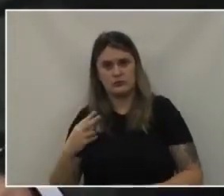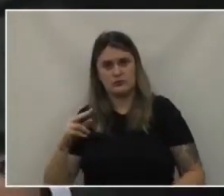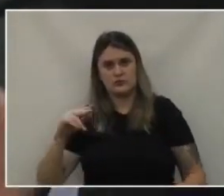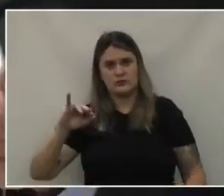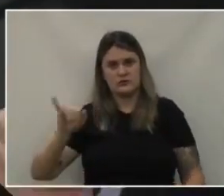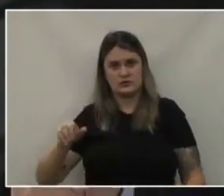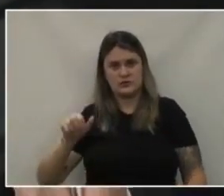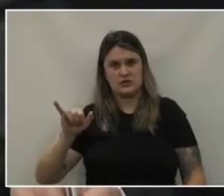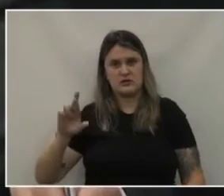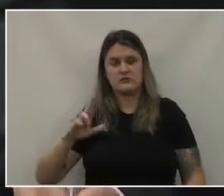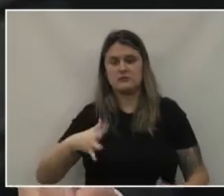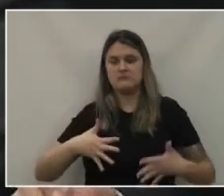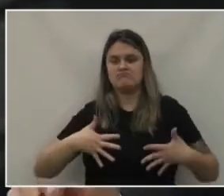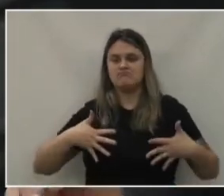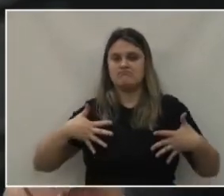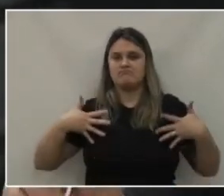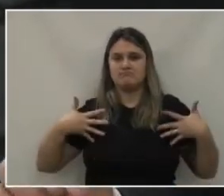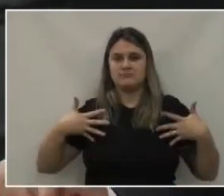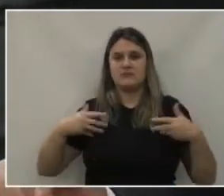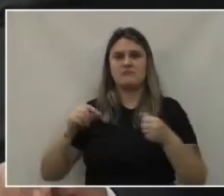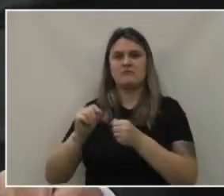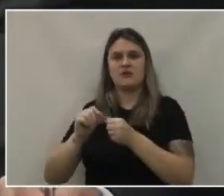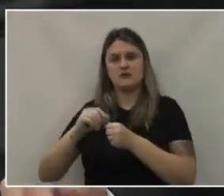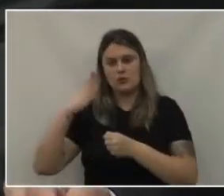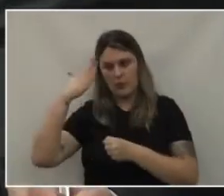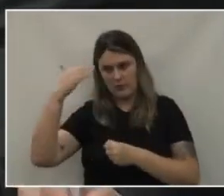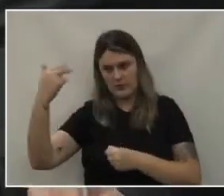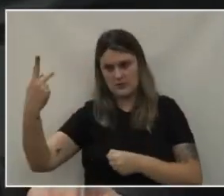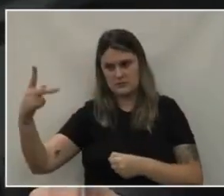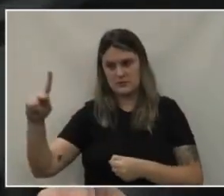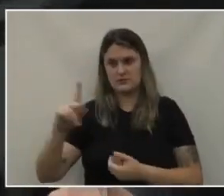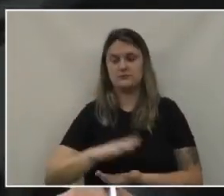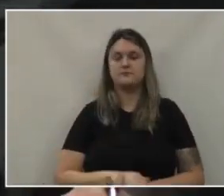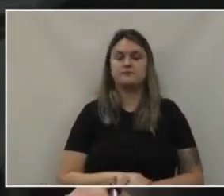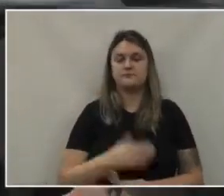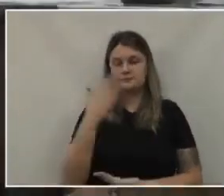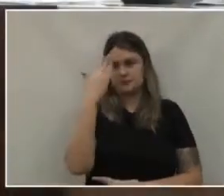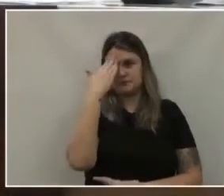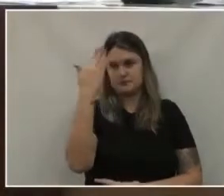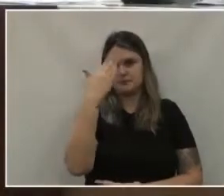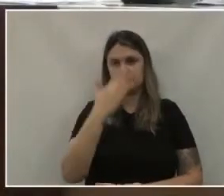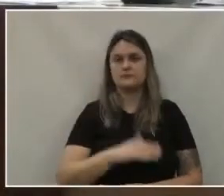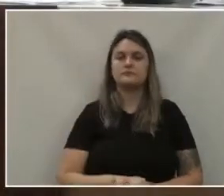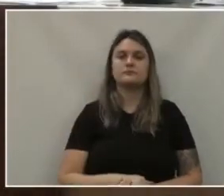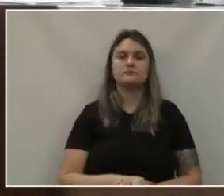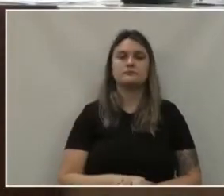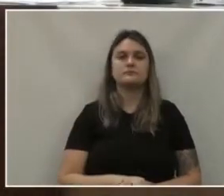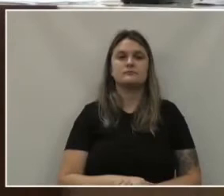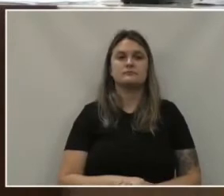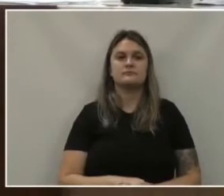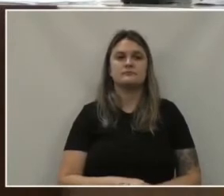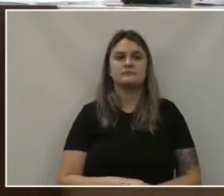é com muita honra e orgulho que estamos apresentando nessa noite. Obrigado.